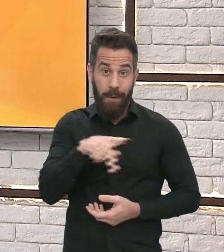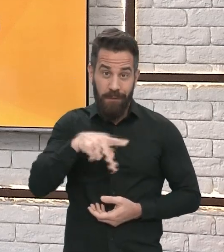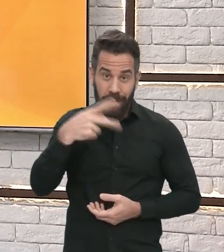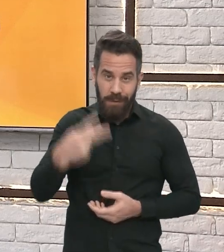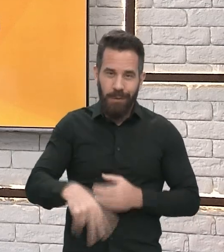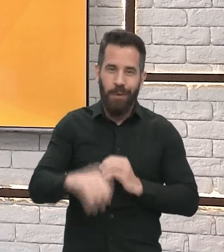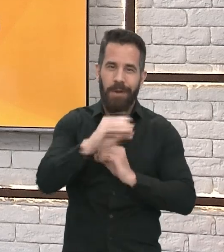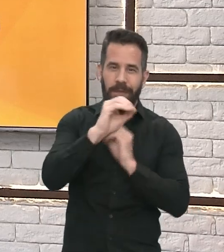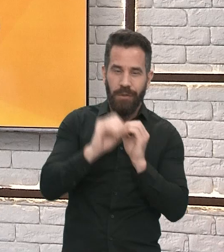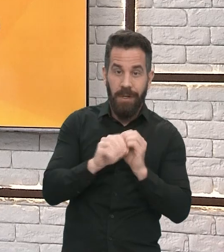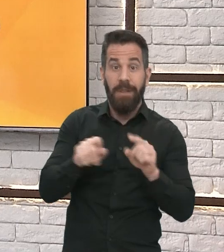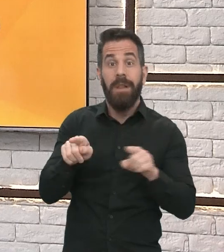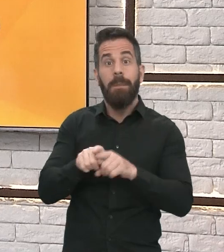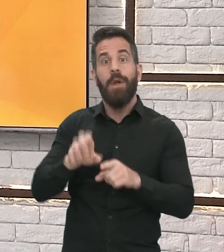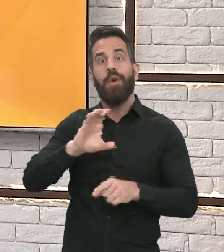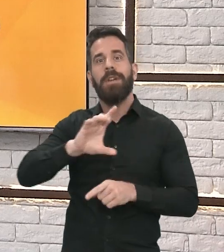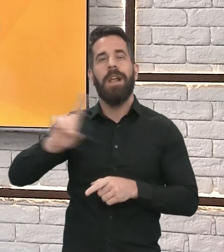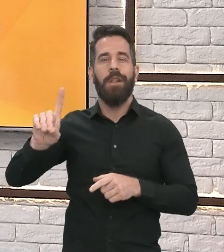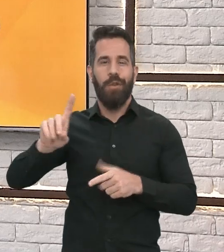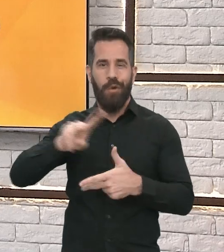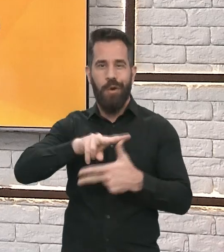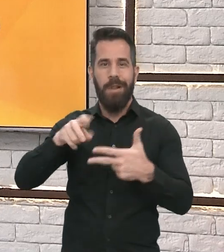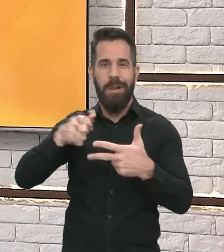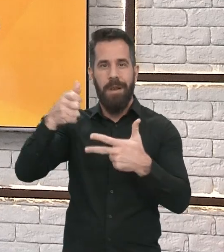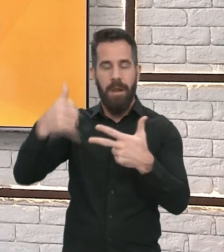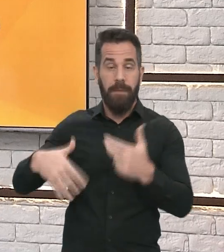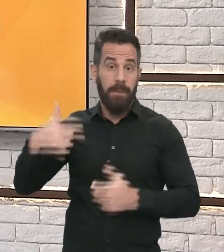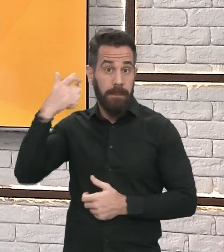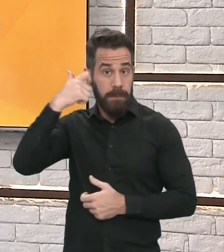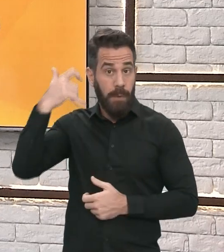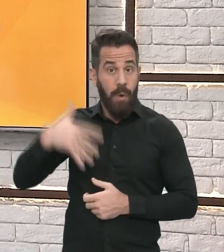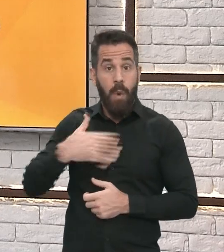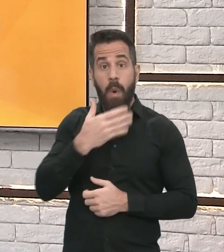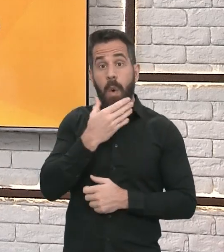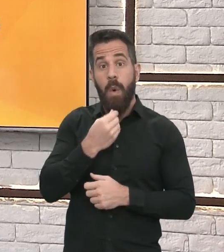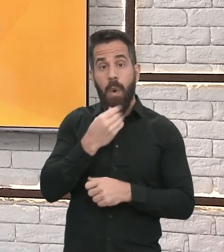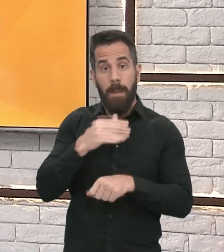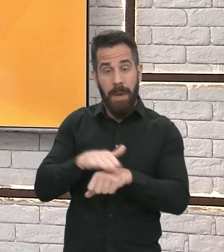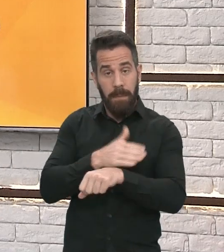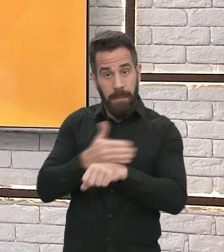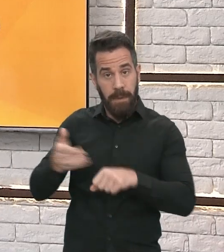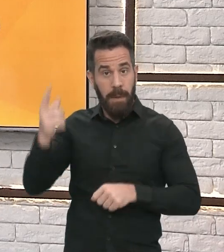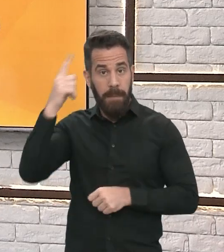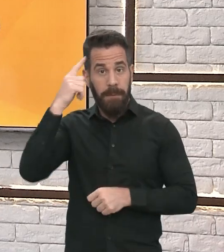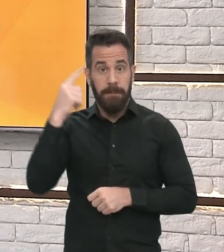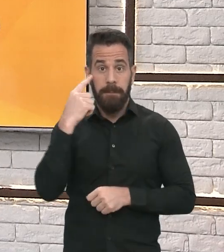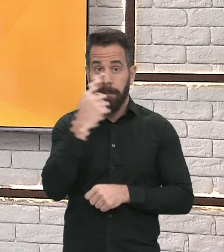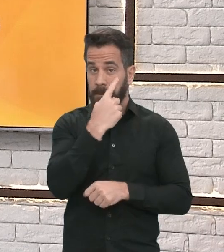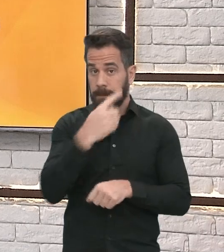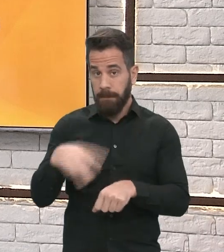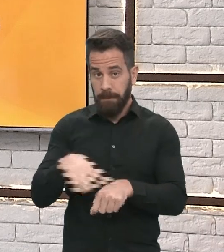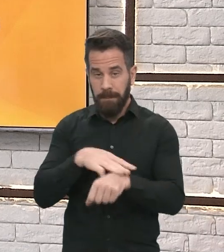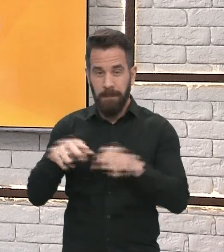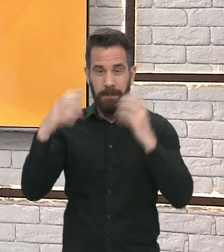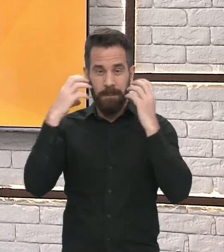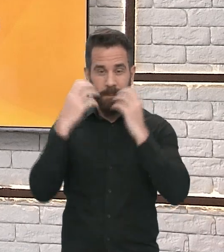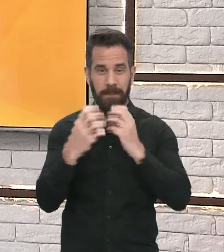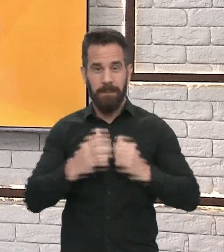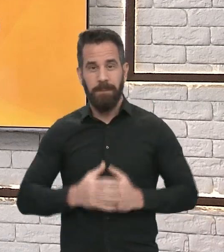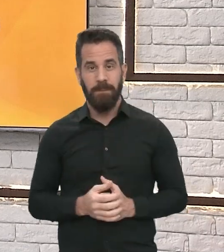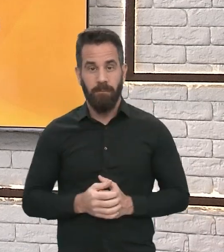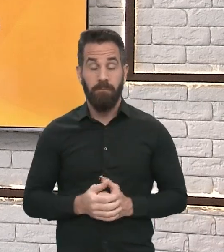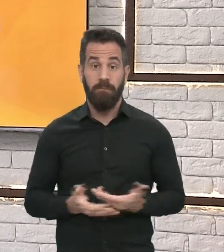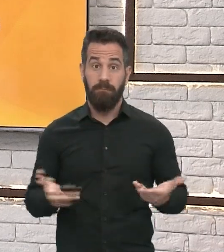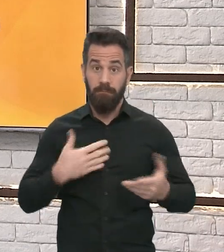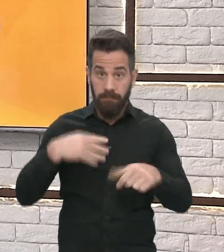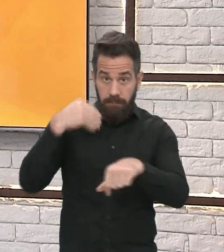coordenador do Labitave. Ele se descreve como um homem de pele branca, com cabelos e olhos castanhos e tem barba cheia. E eu quero